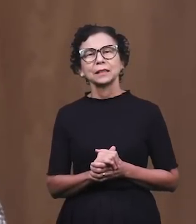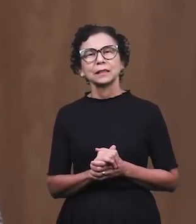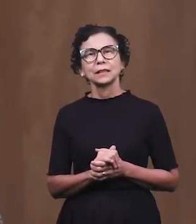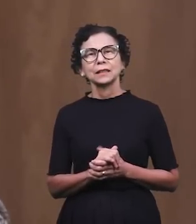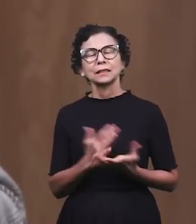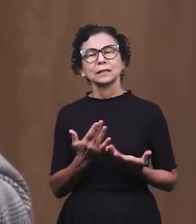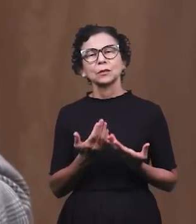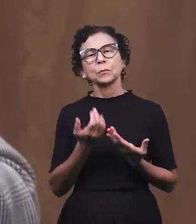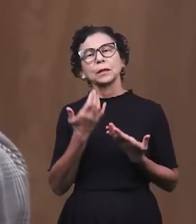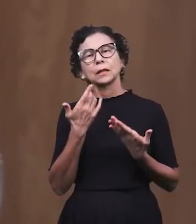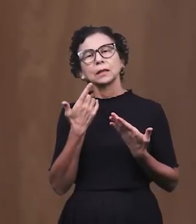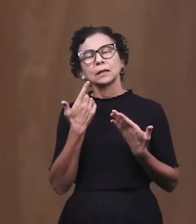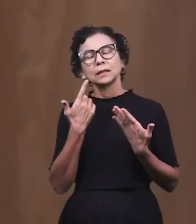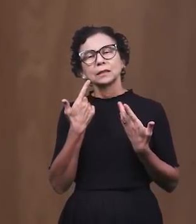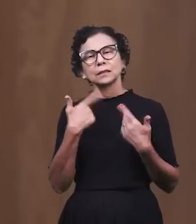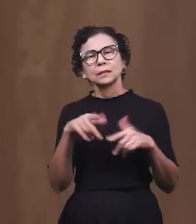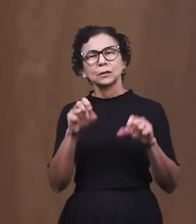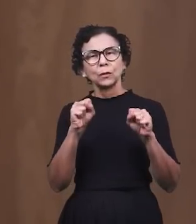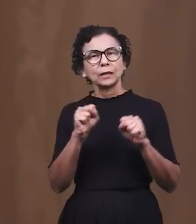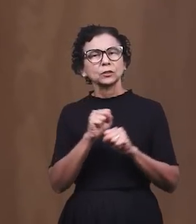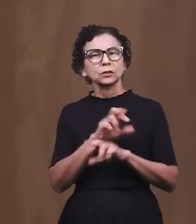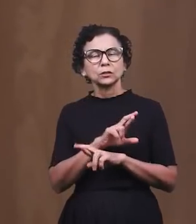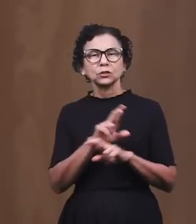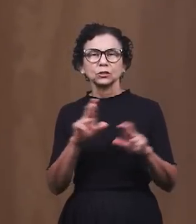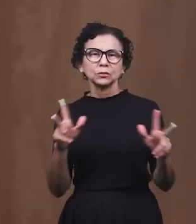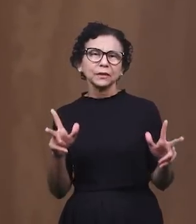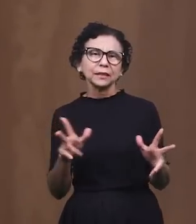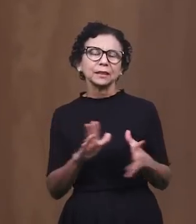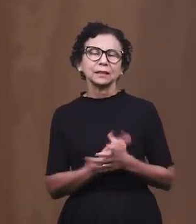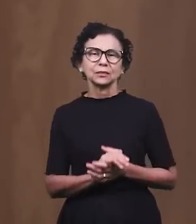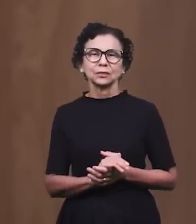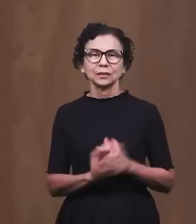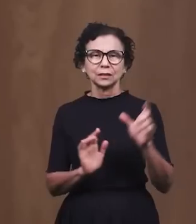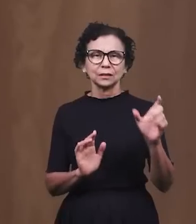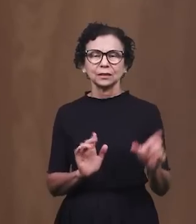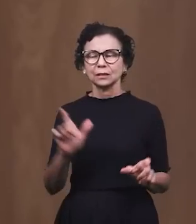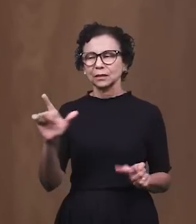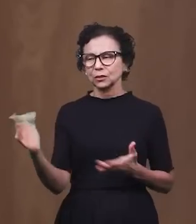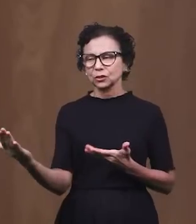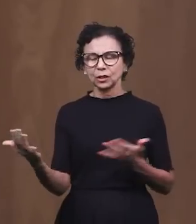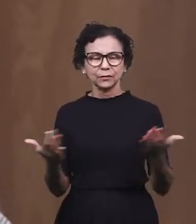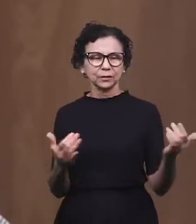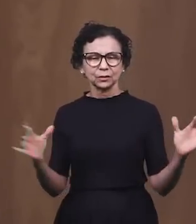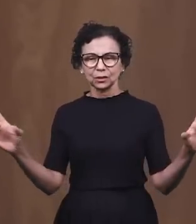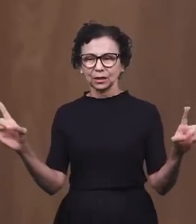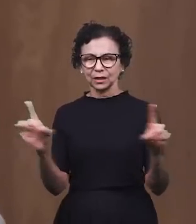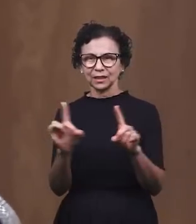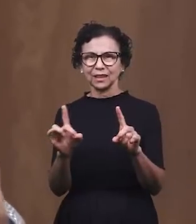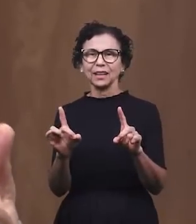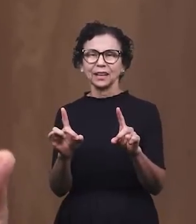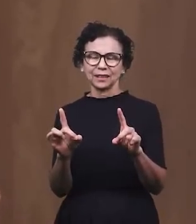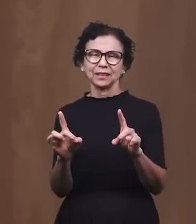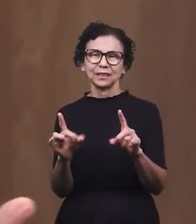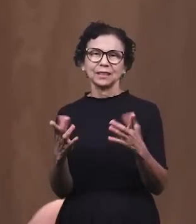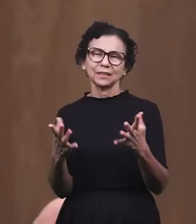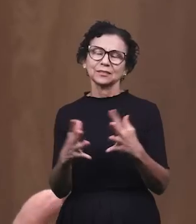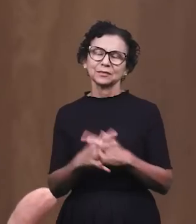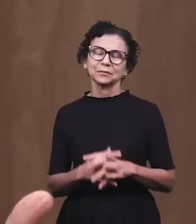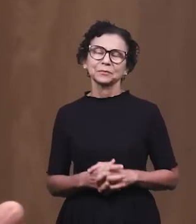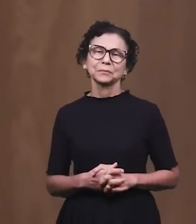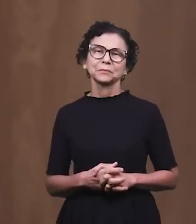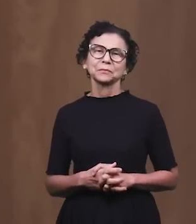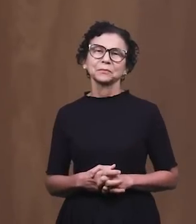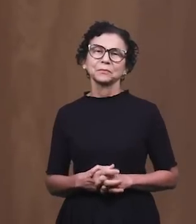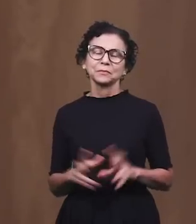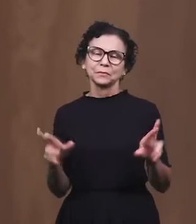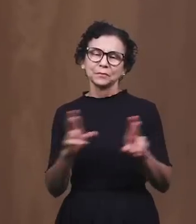toda. Então o jovem encontrou um outro jovem, se aproxima, entendeu? O homem é um ser social,